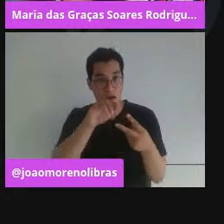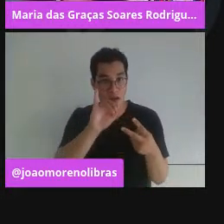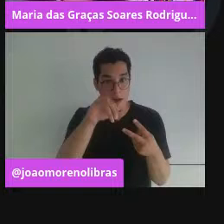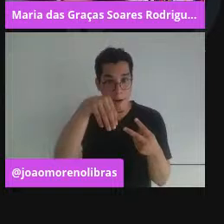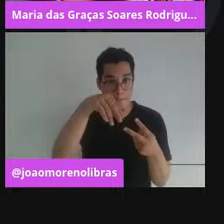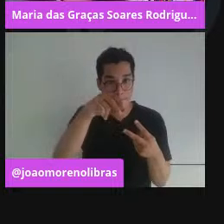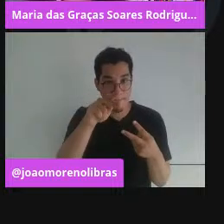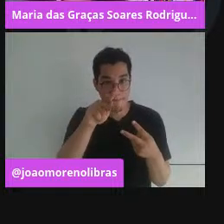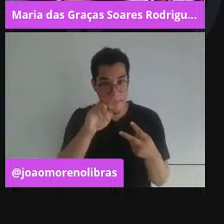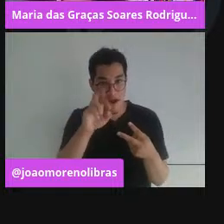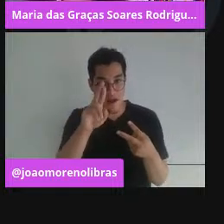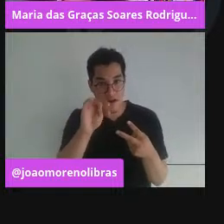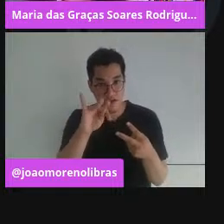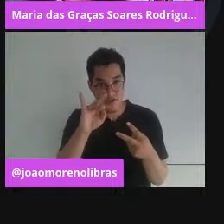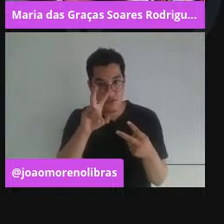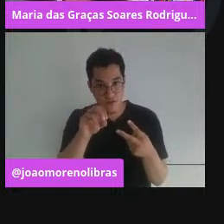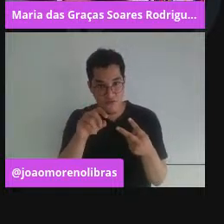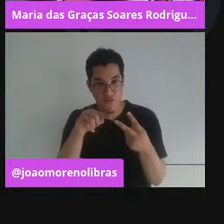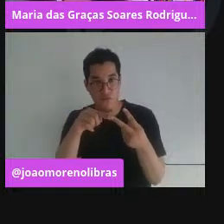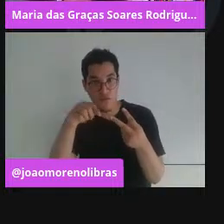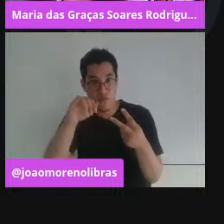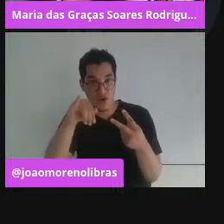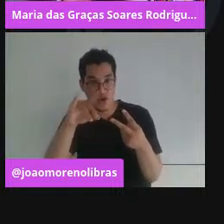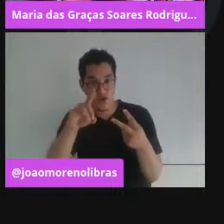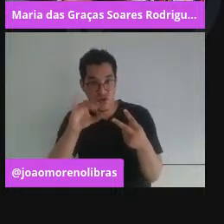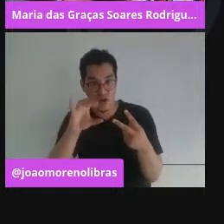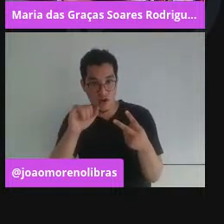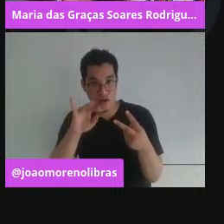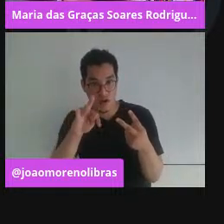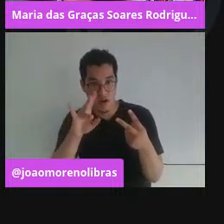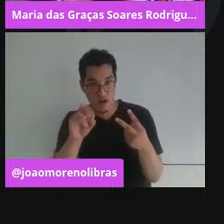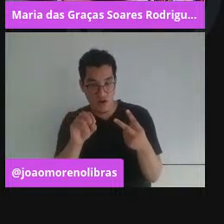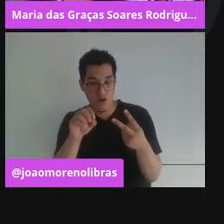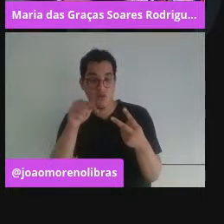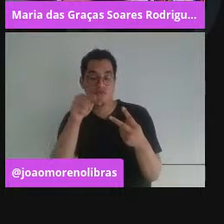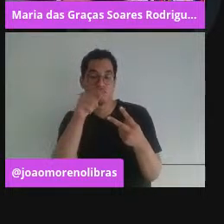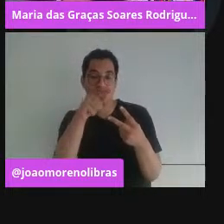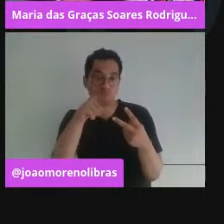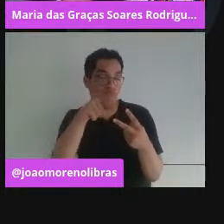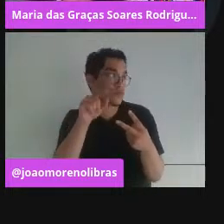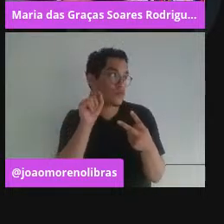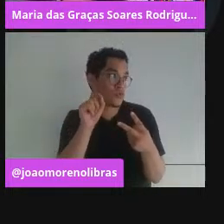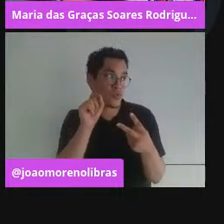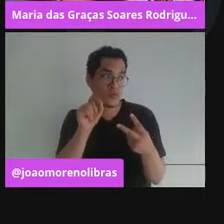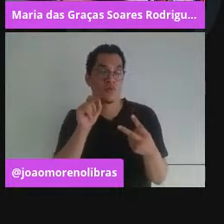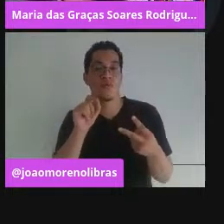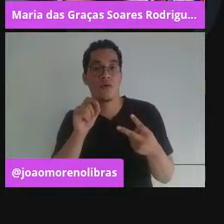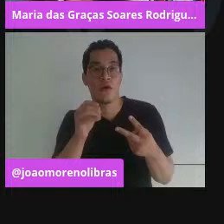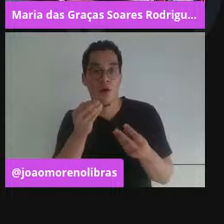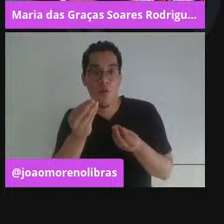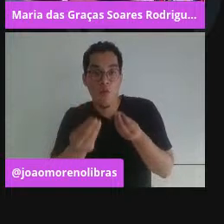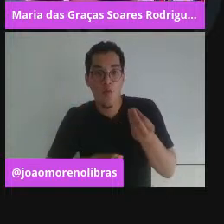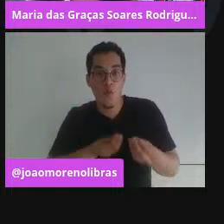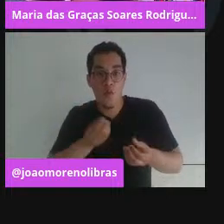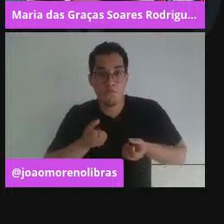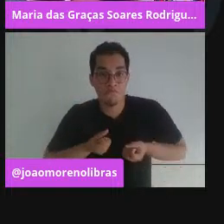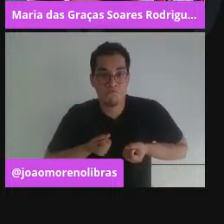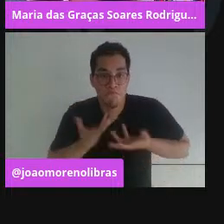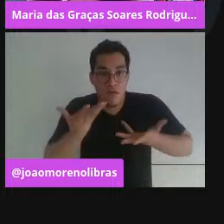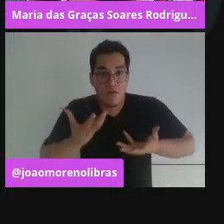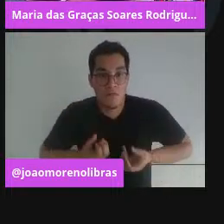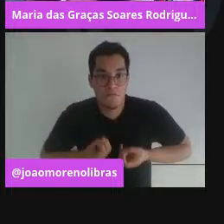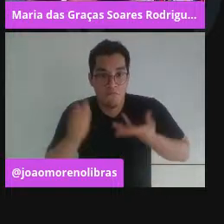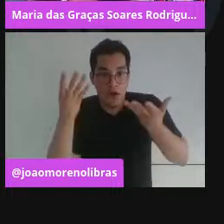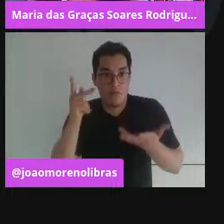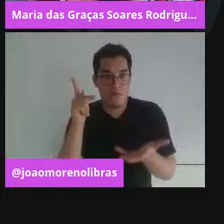e em outras línguas naturais exprimem respectivamente o objetivo locucionário assertivo, que consiste